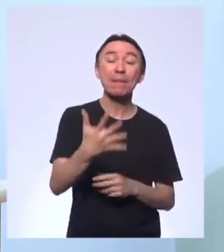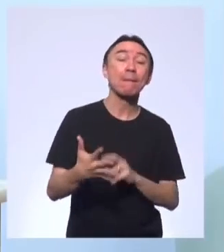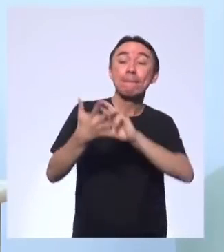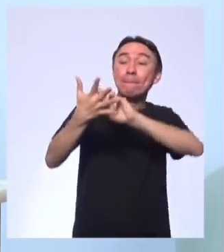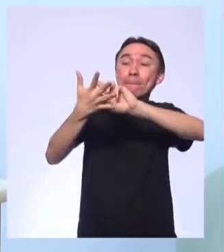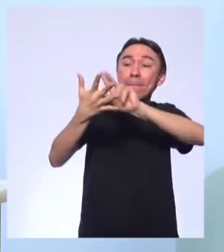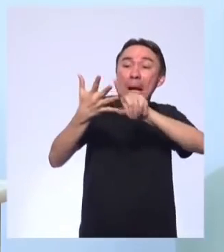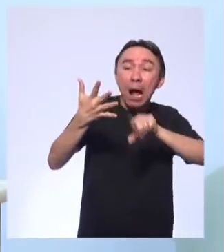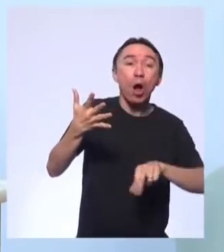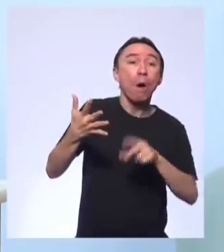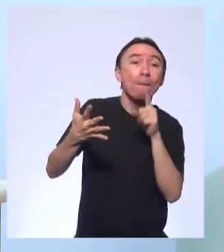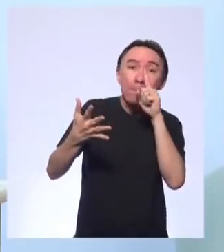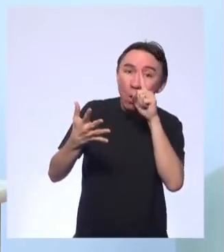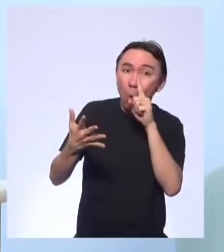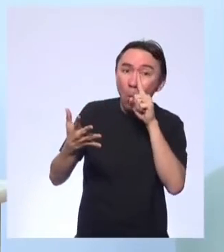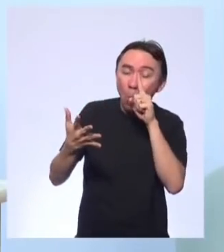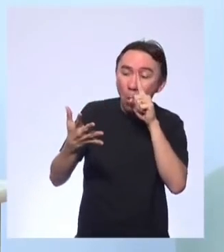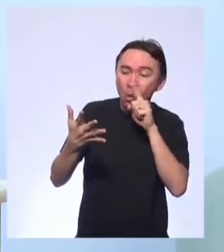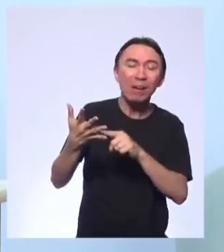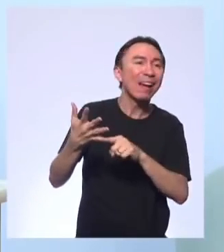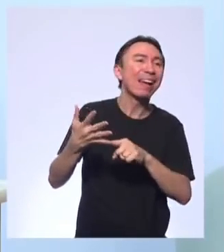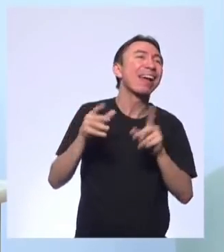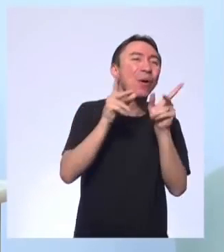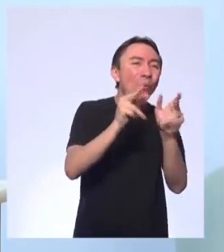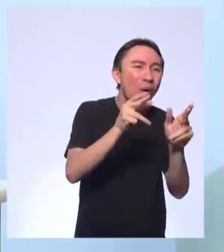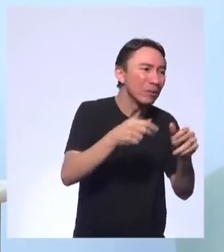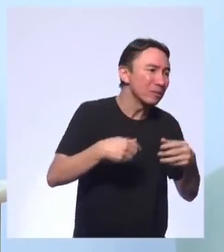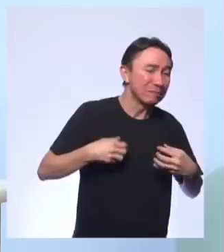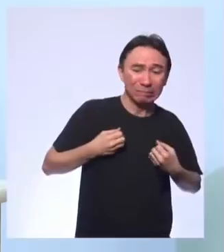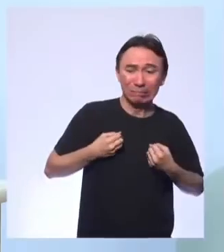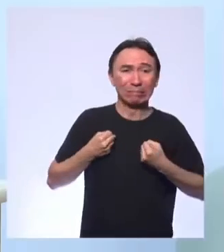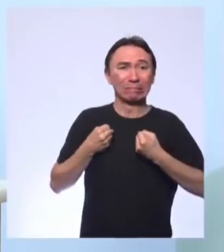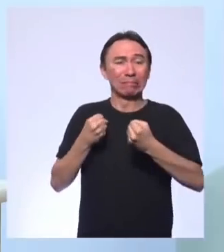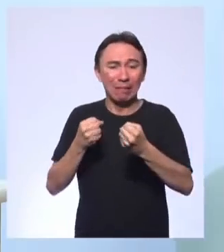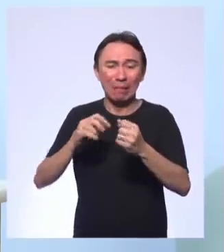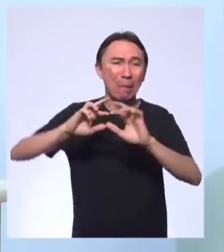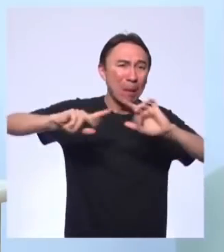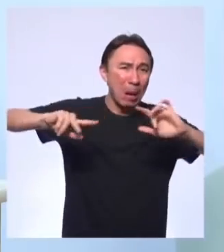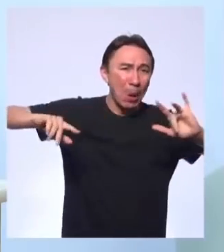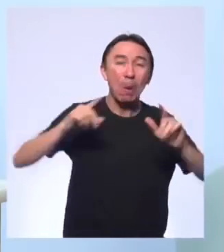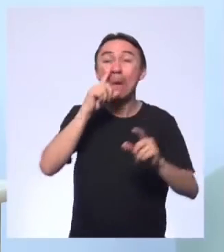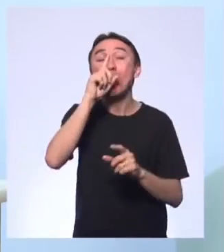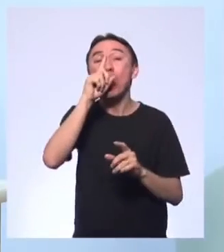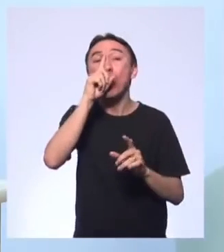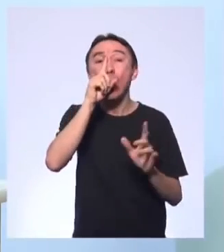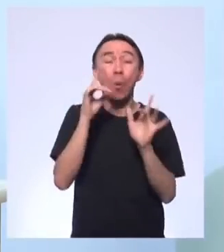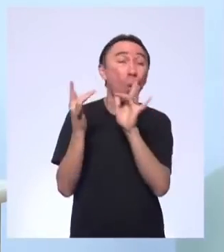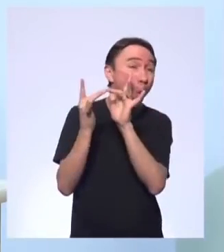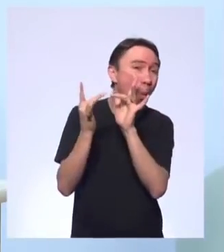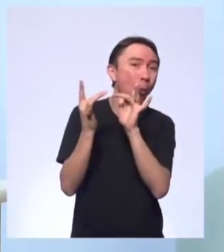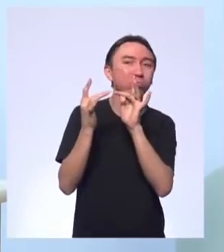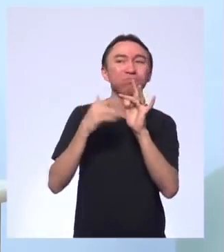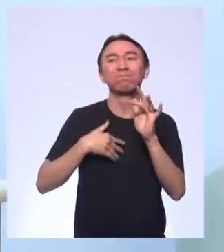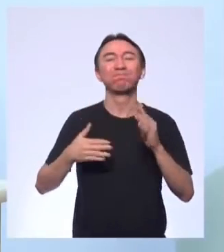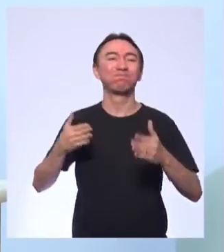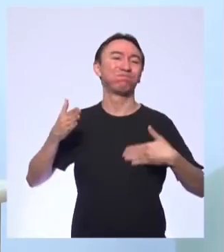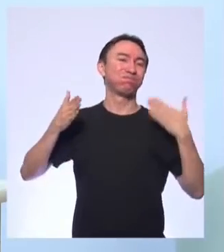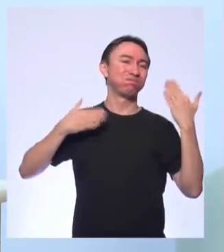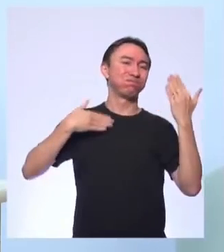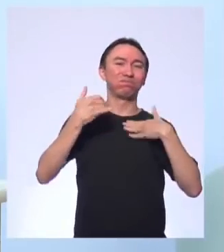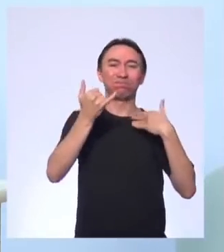que a gente esteja mais propício ali a ter contato com alguma situação que nos cause risco. E